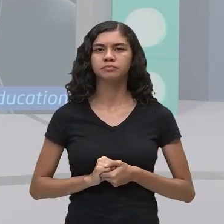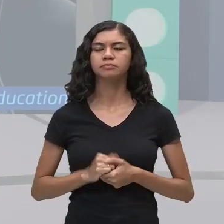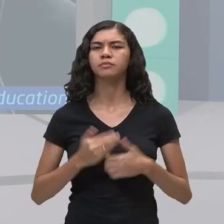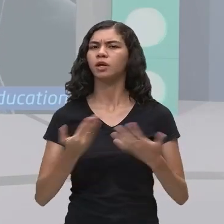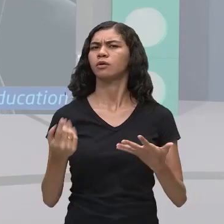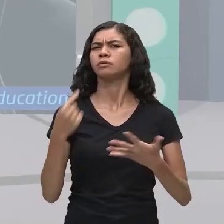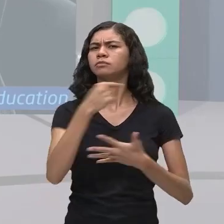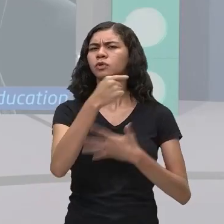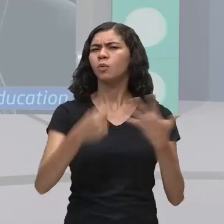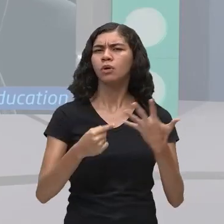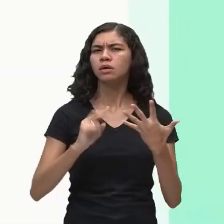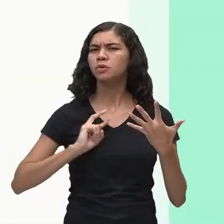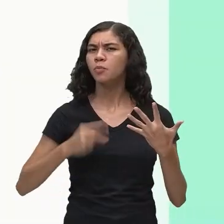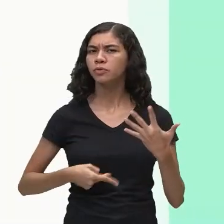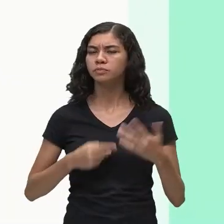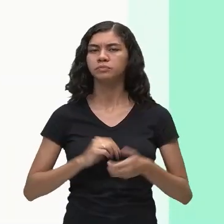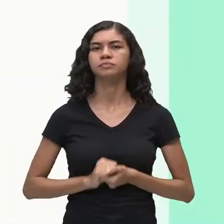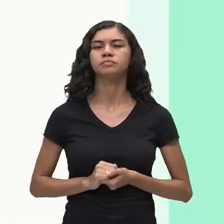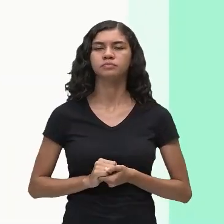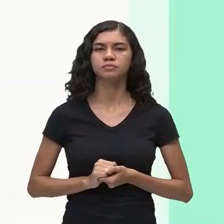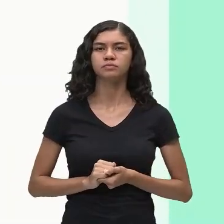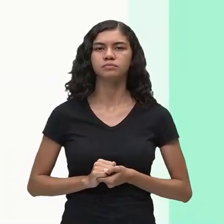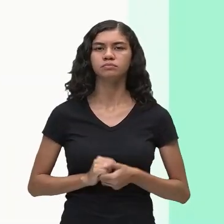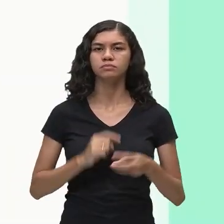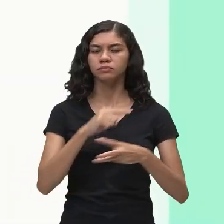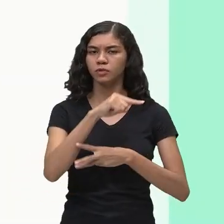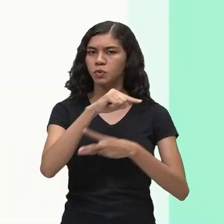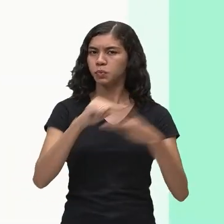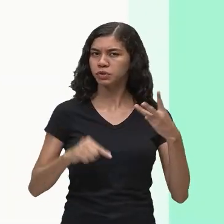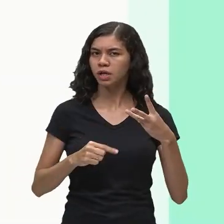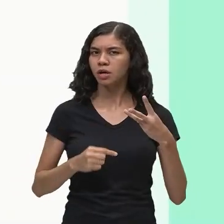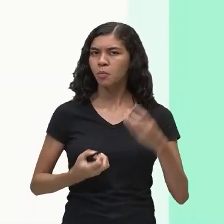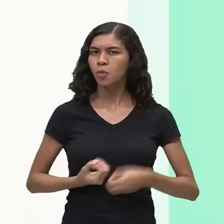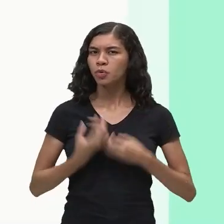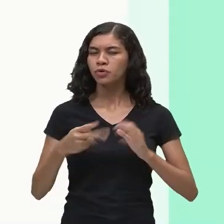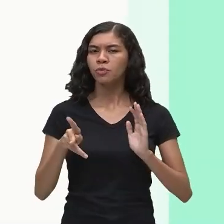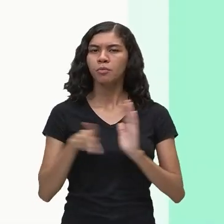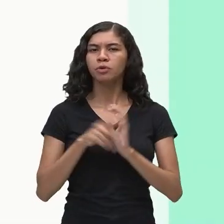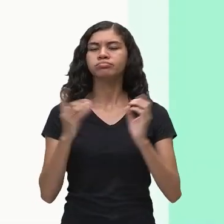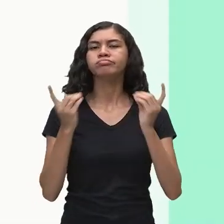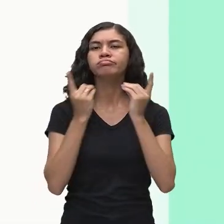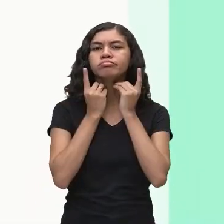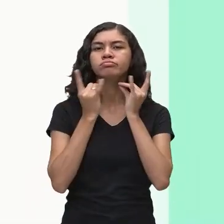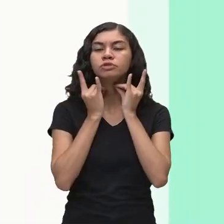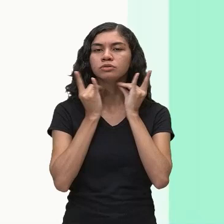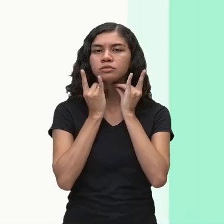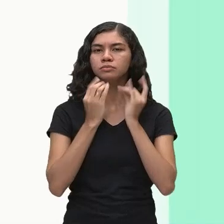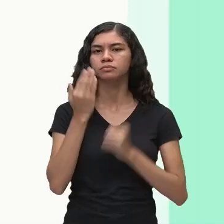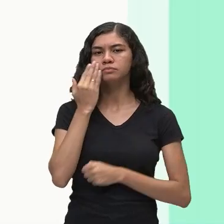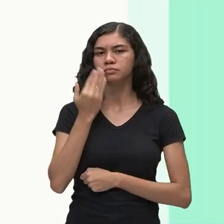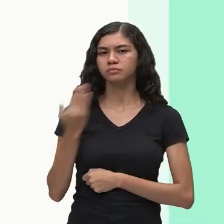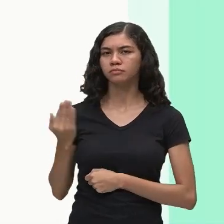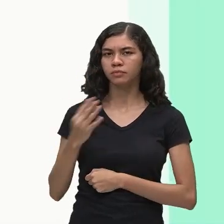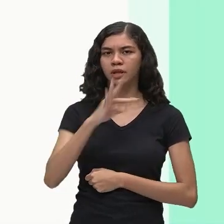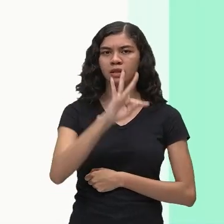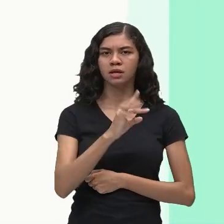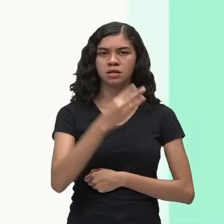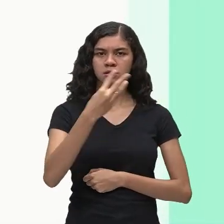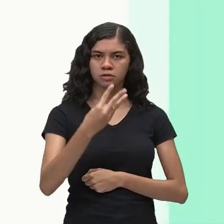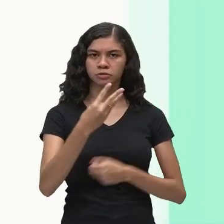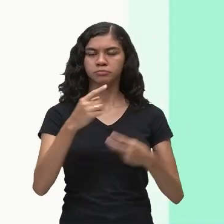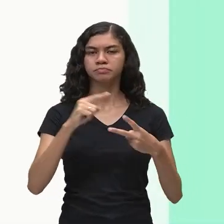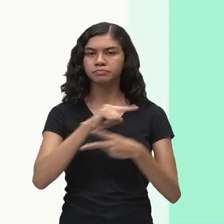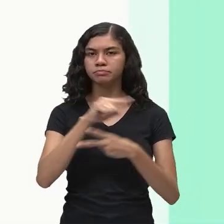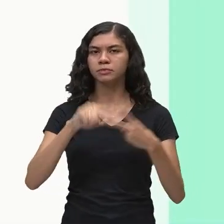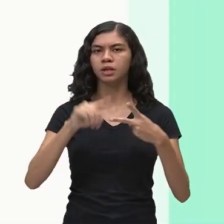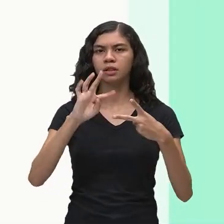são esses hormônios. E os três hormônios produzidos pela tireoide são a triiodotironina, T3, a